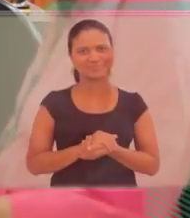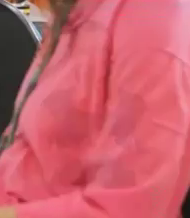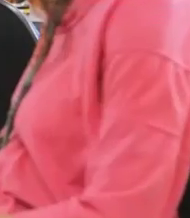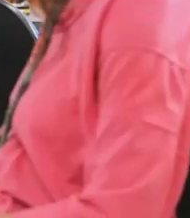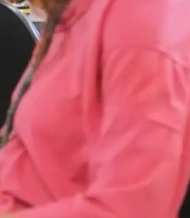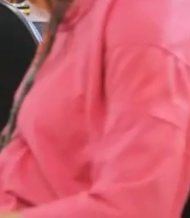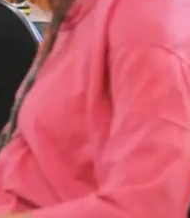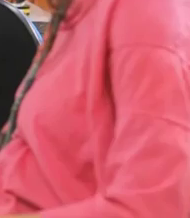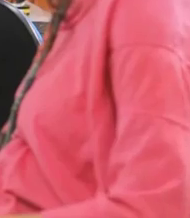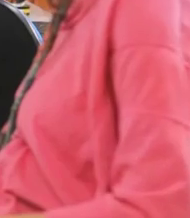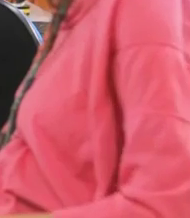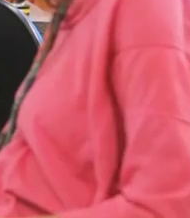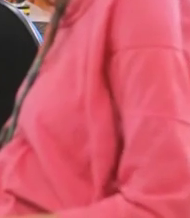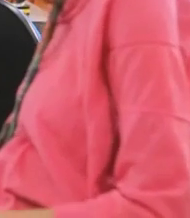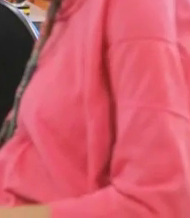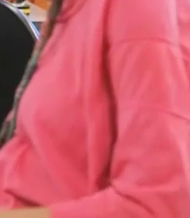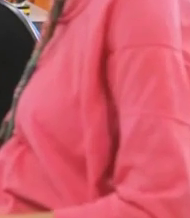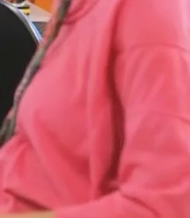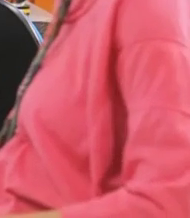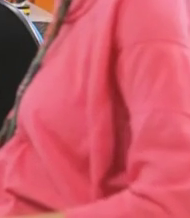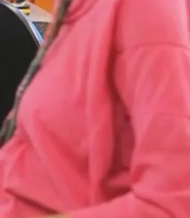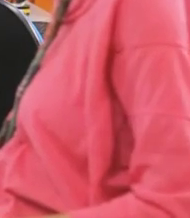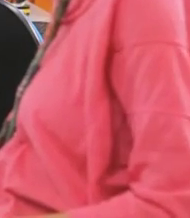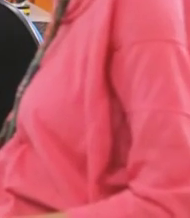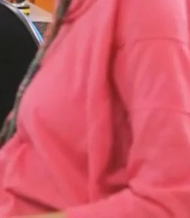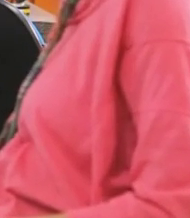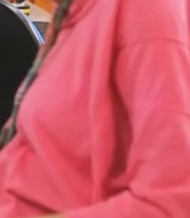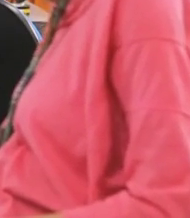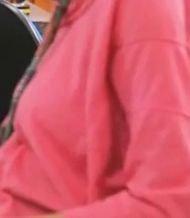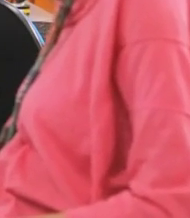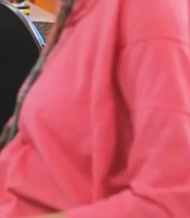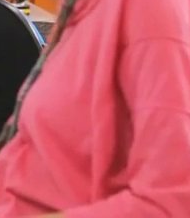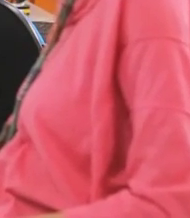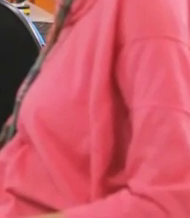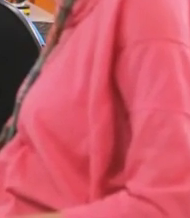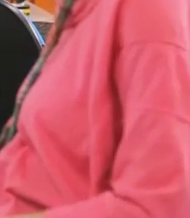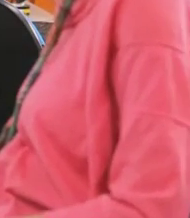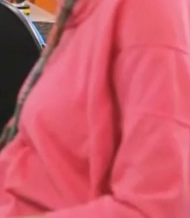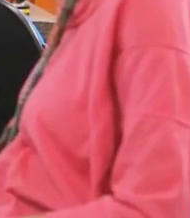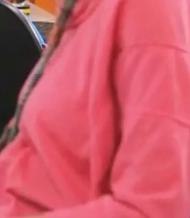aproveitar. Muito obrigada mais uma vez e espero que a gente tenha ainda muitas conquistas pela frente. Obrigada.